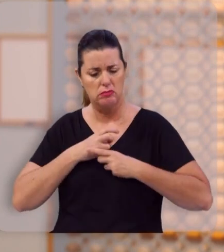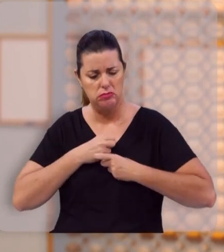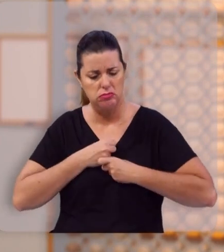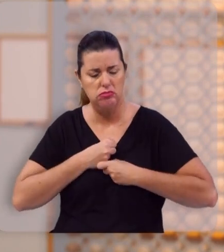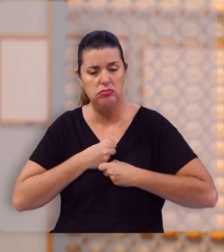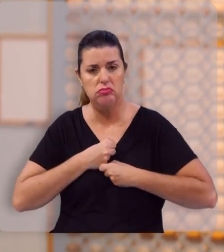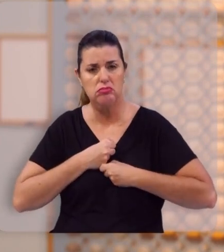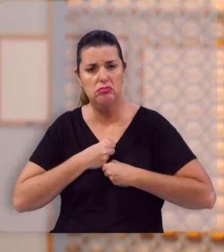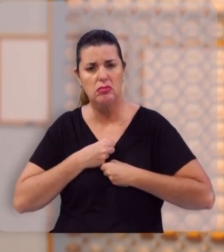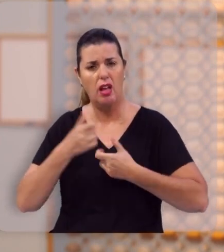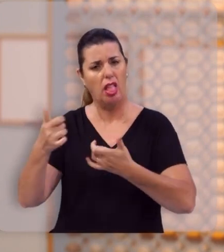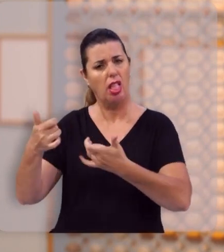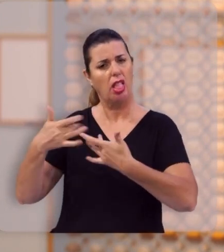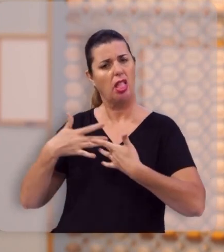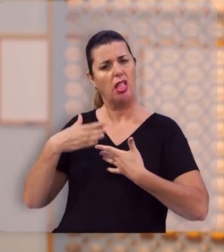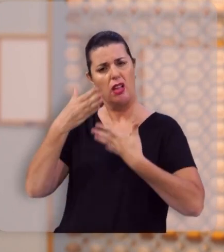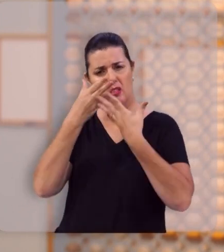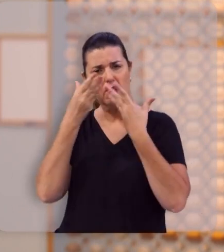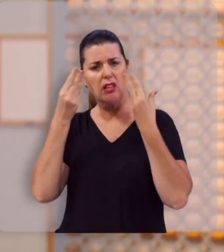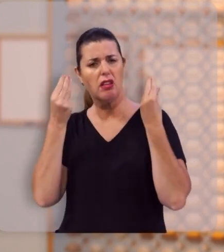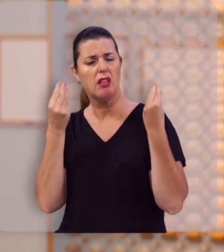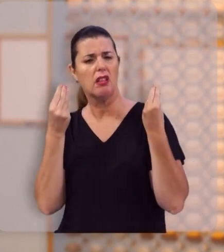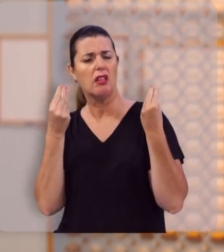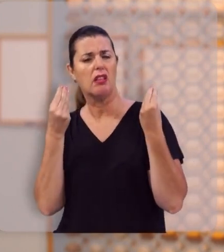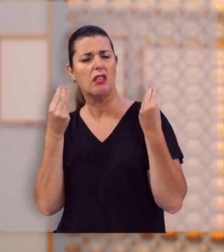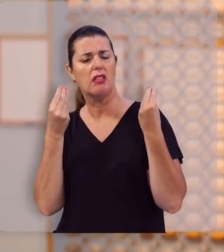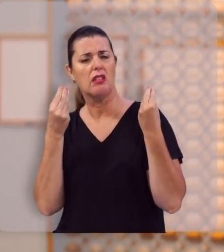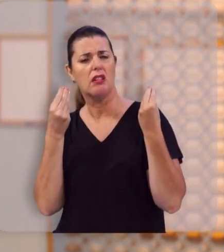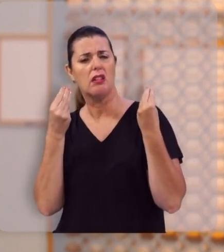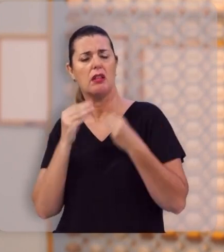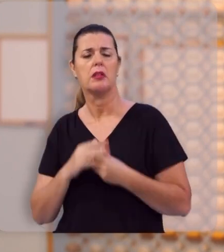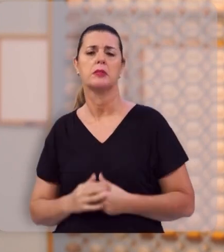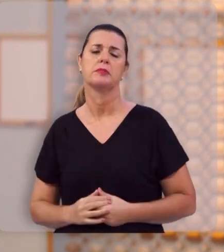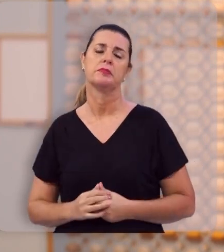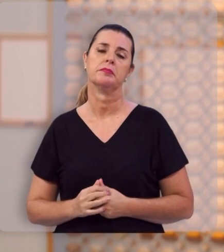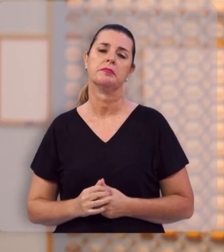opressão, a abandono, a esquecimento, a opróbrio.